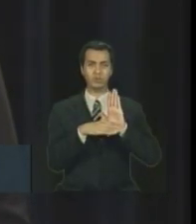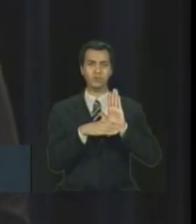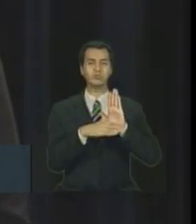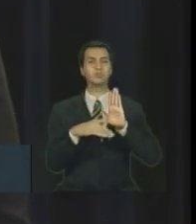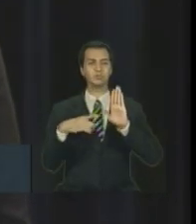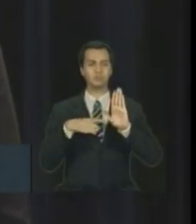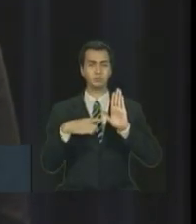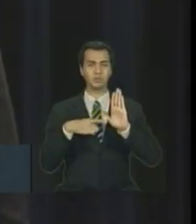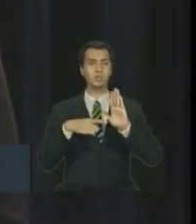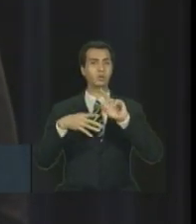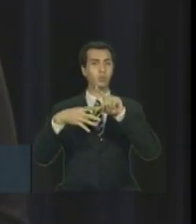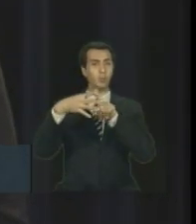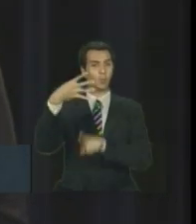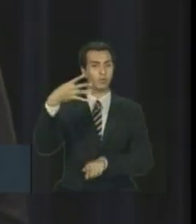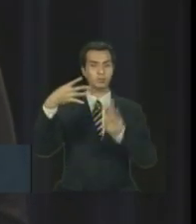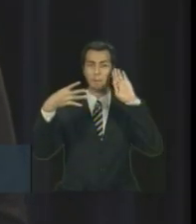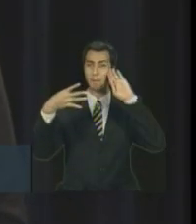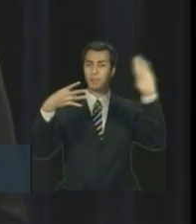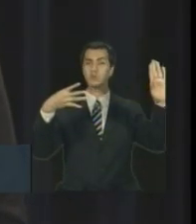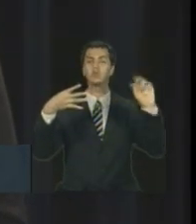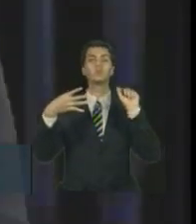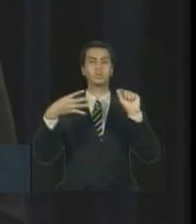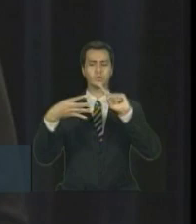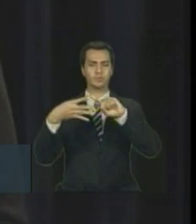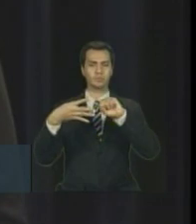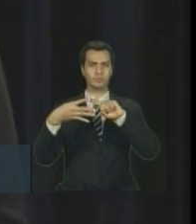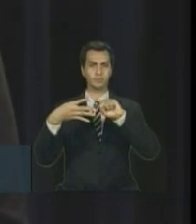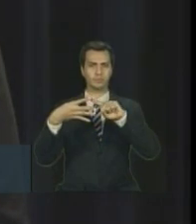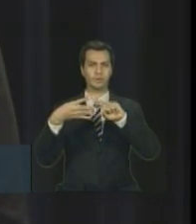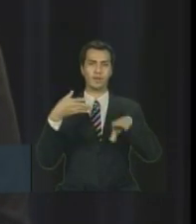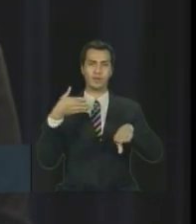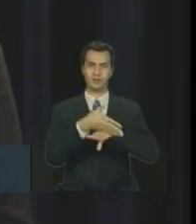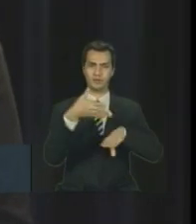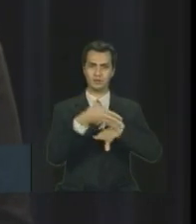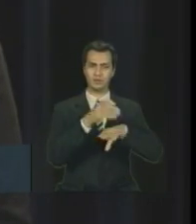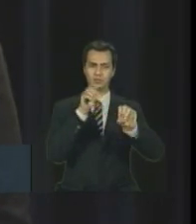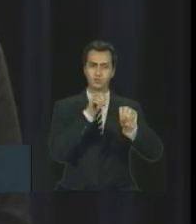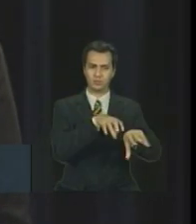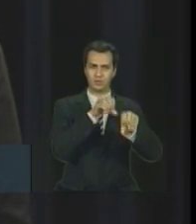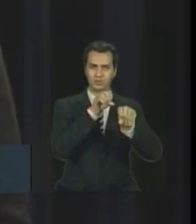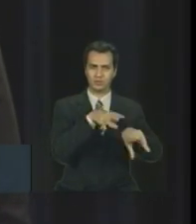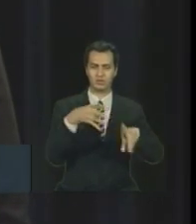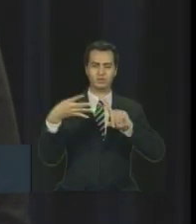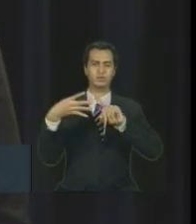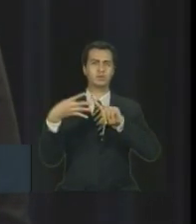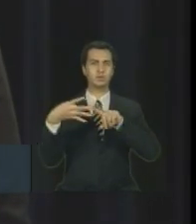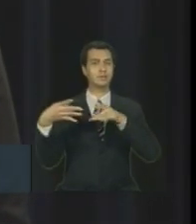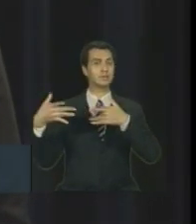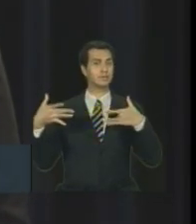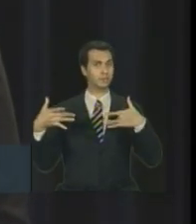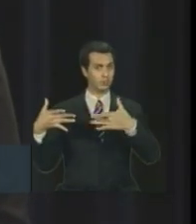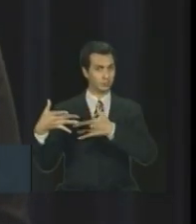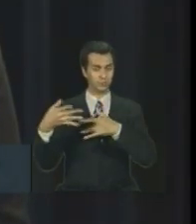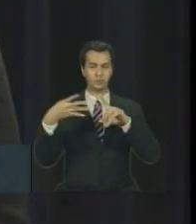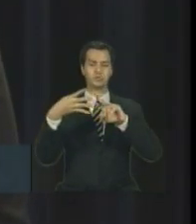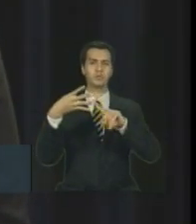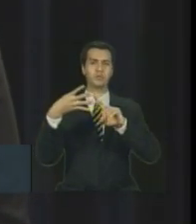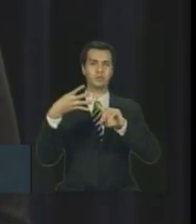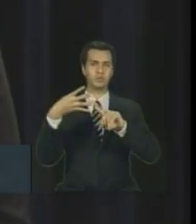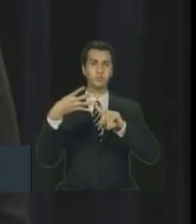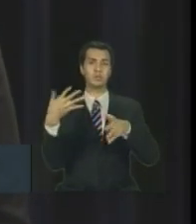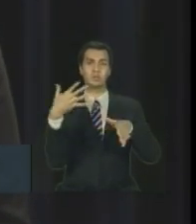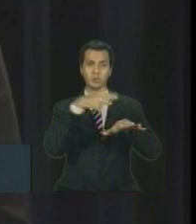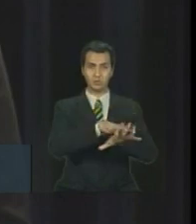em 4 grandes eixos: o acesso à educação, a atenção à saúde, a inclusão